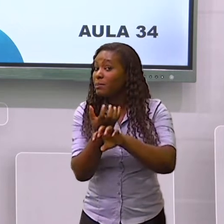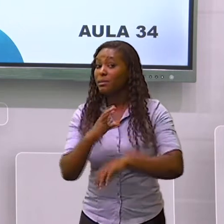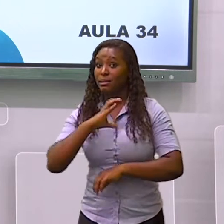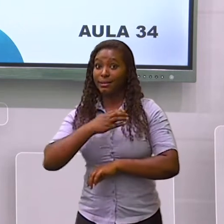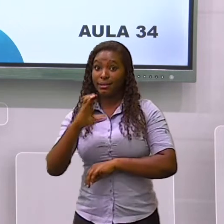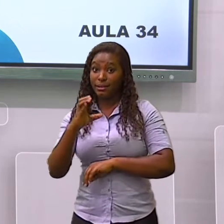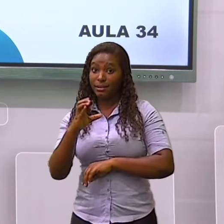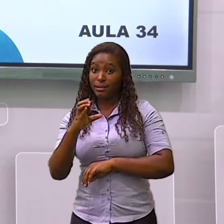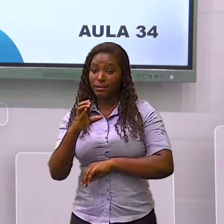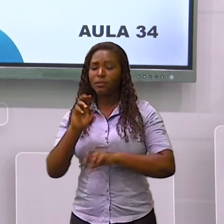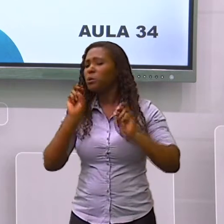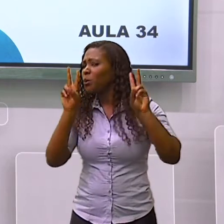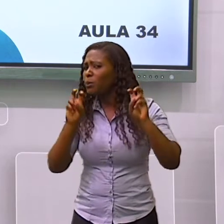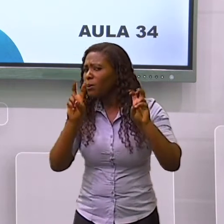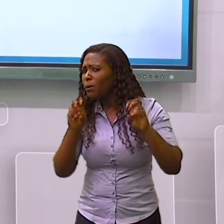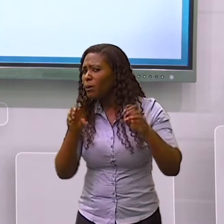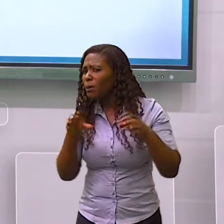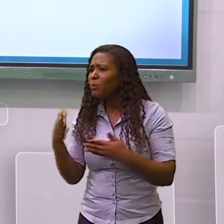acidentes no dia a dia.